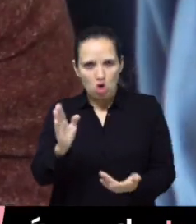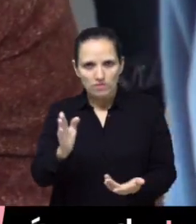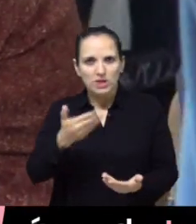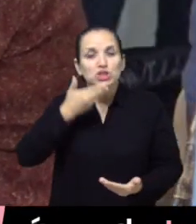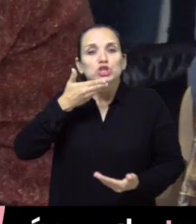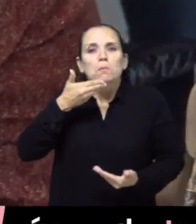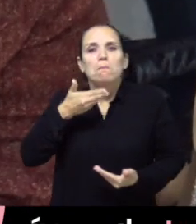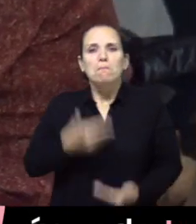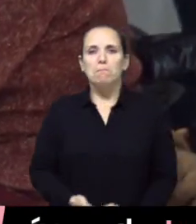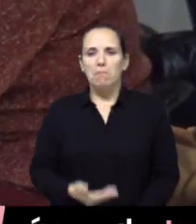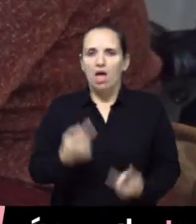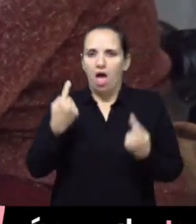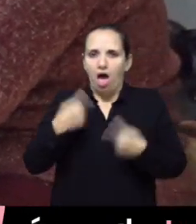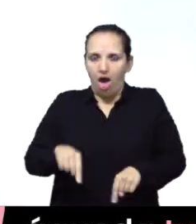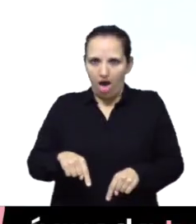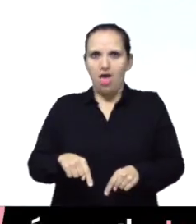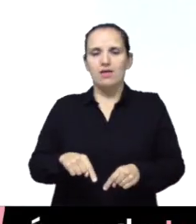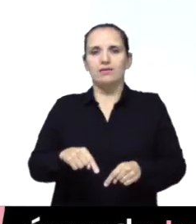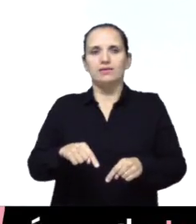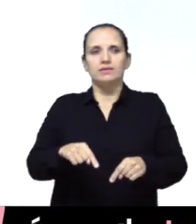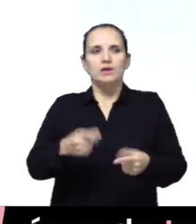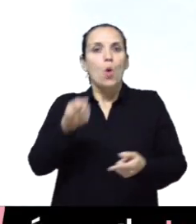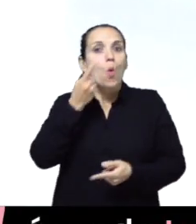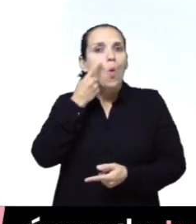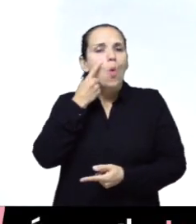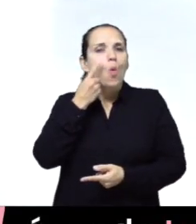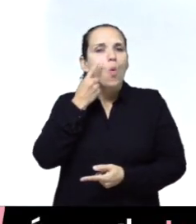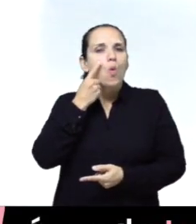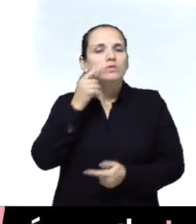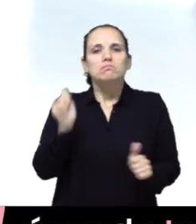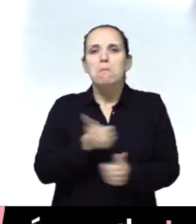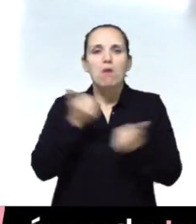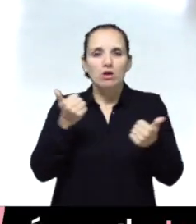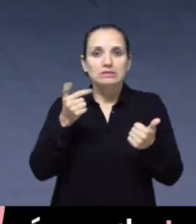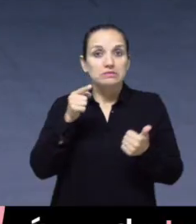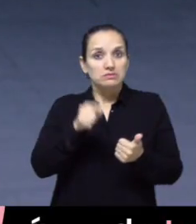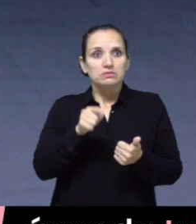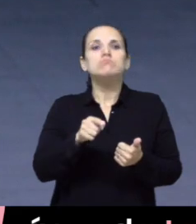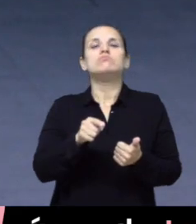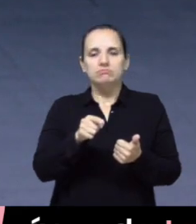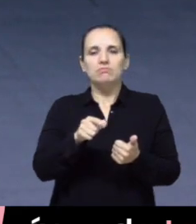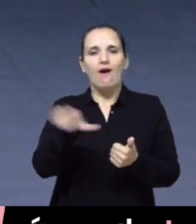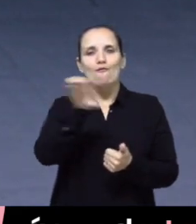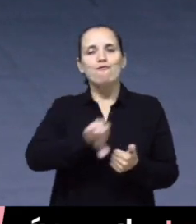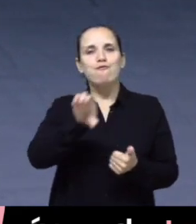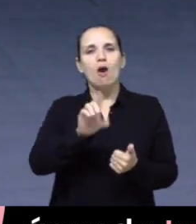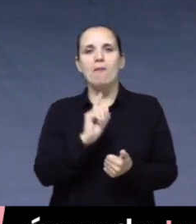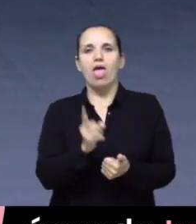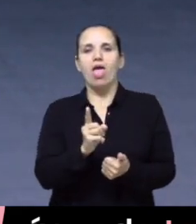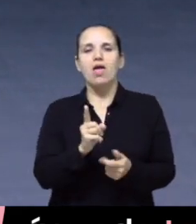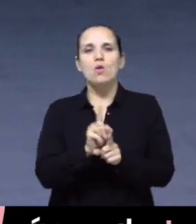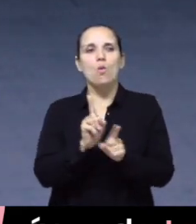os melhores em experiência, são os melhores em conhecimento e, portanto, isto no fundo é uma